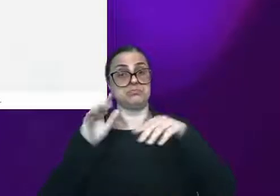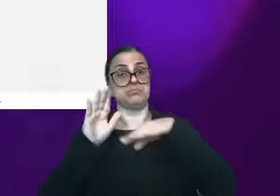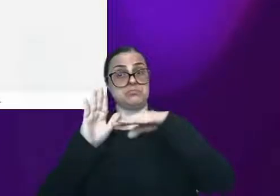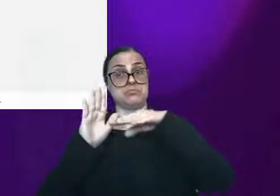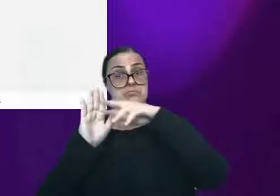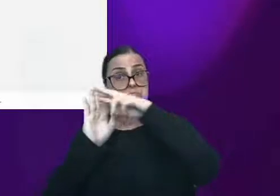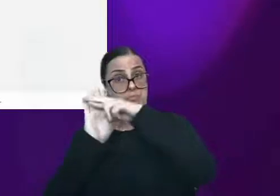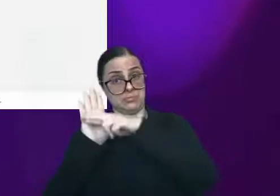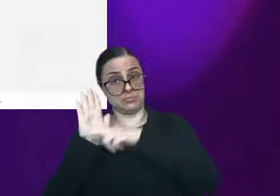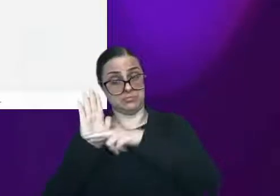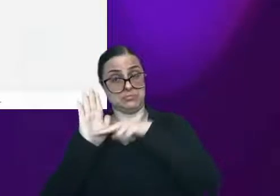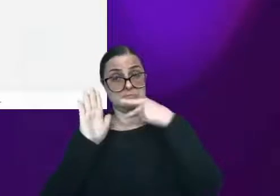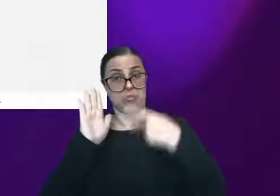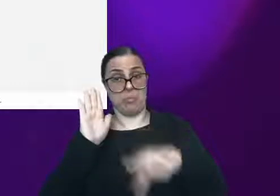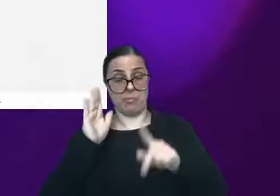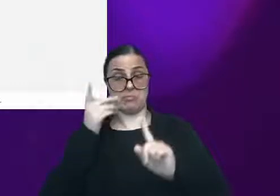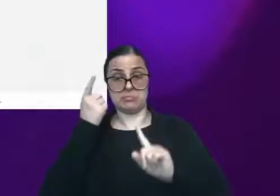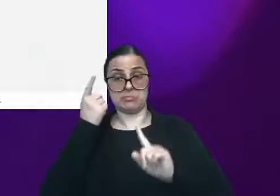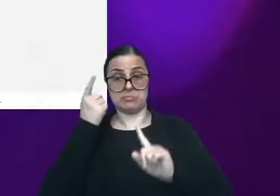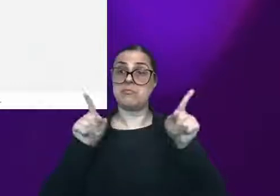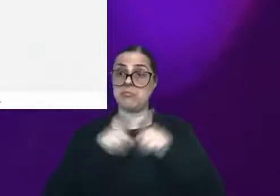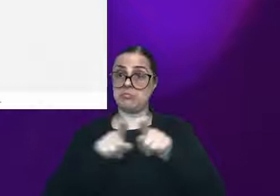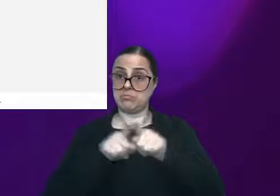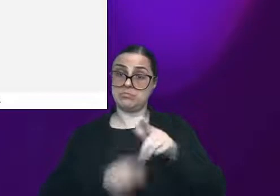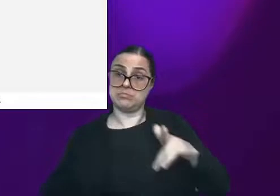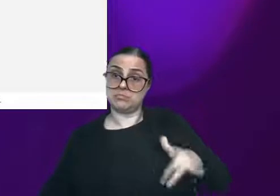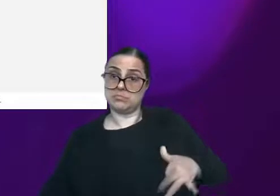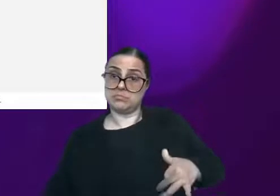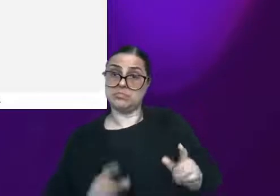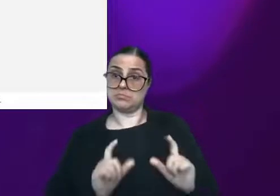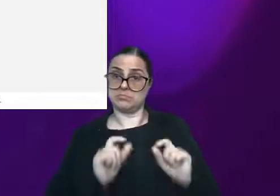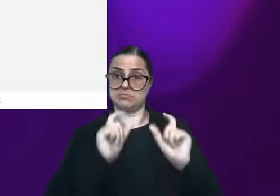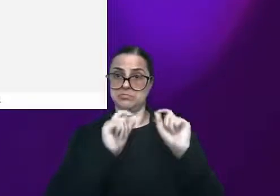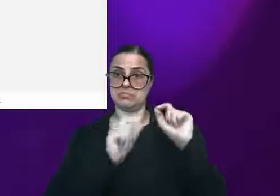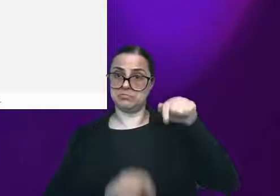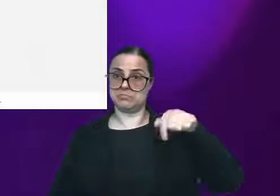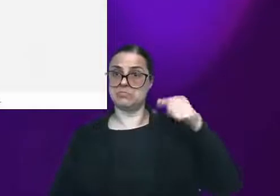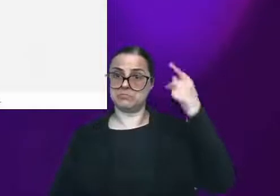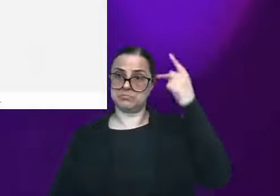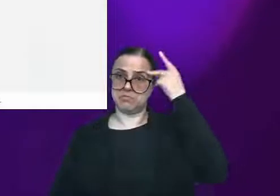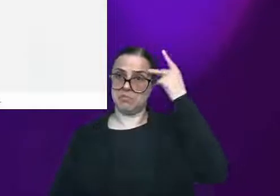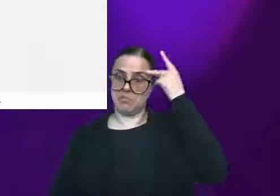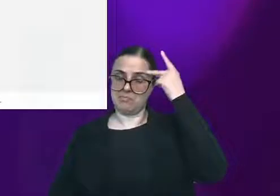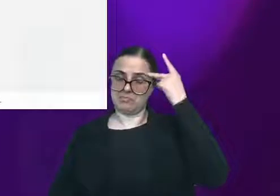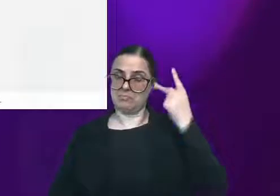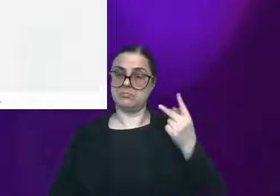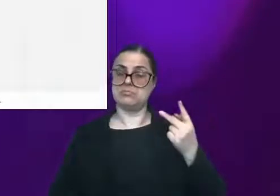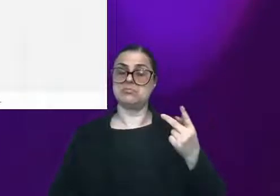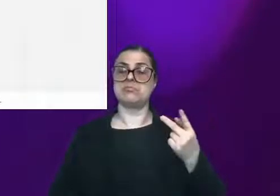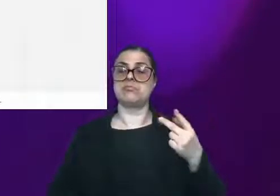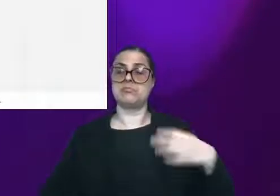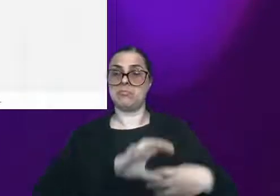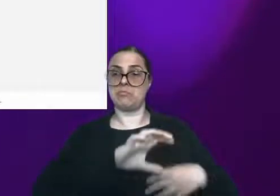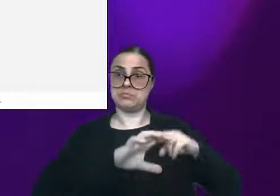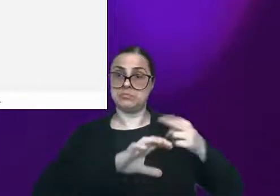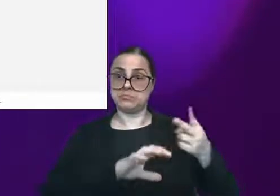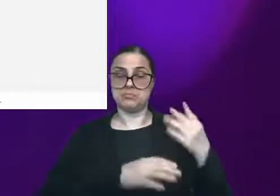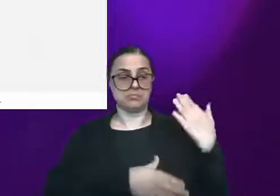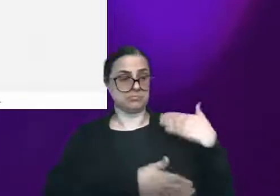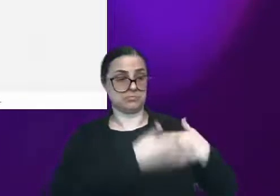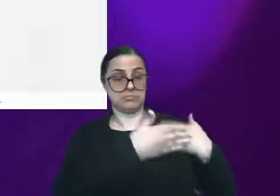transplantados por situação especial por hepatocarcinoma aqui em São Paulo, né, em 4